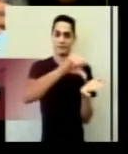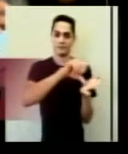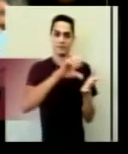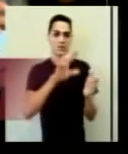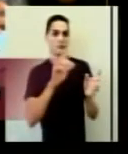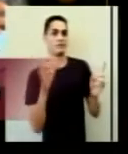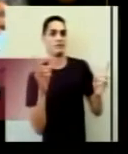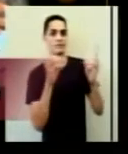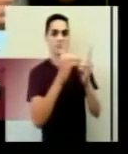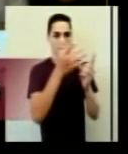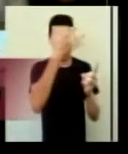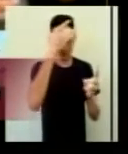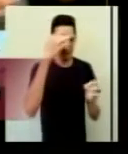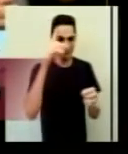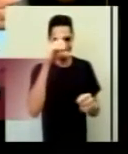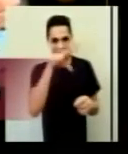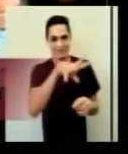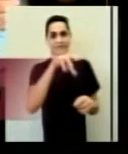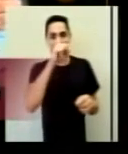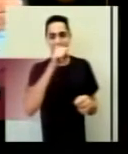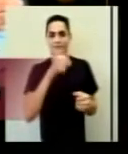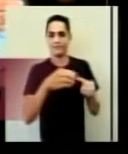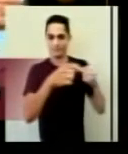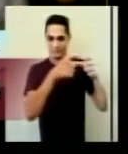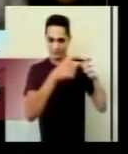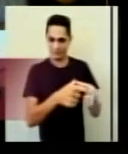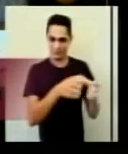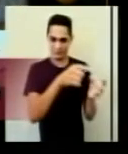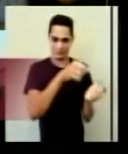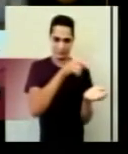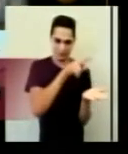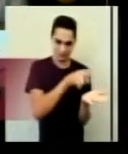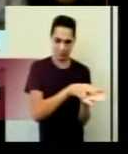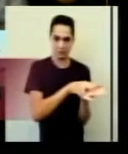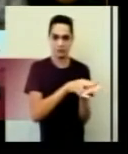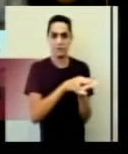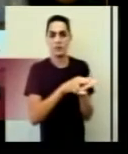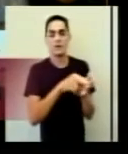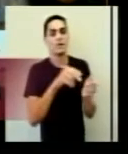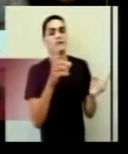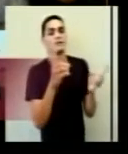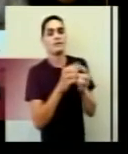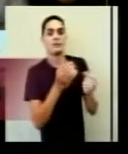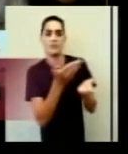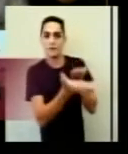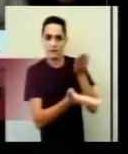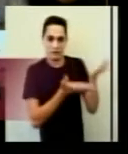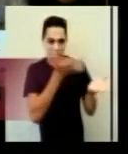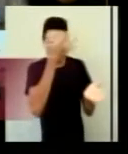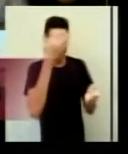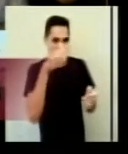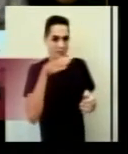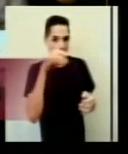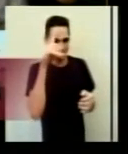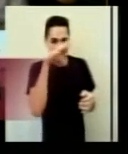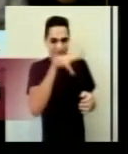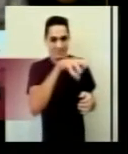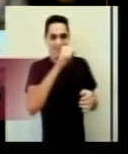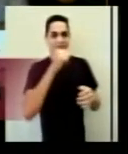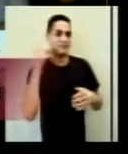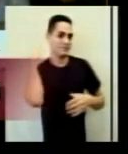paciente, então, é a diferença entre um UTI e uma unidade de suporte respiratório. Uma unidade